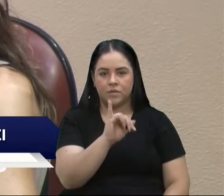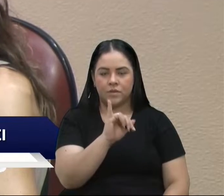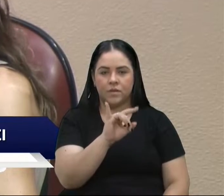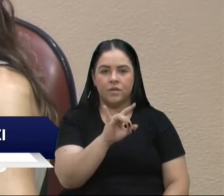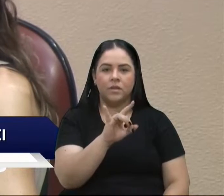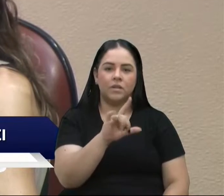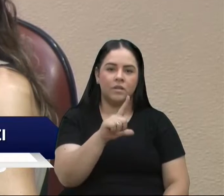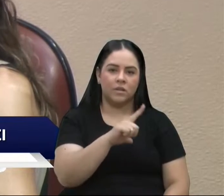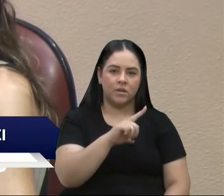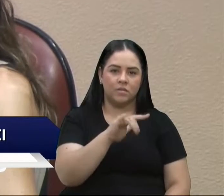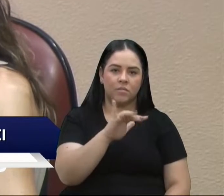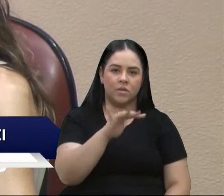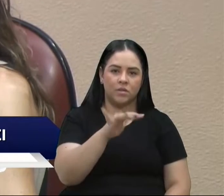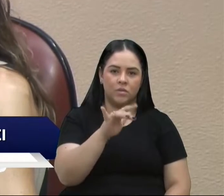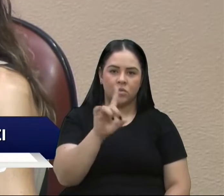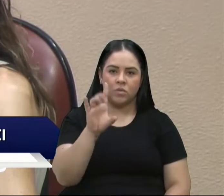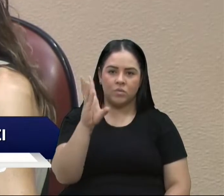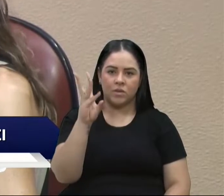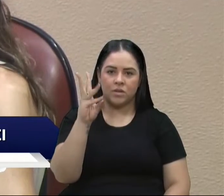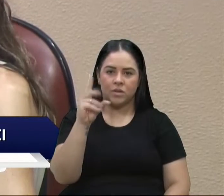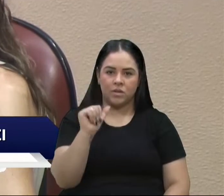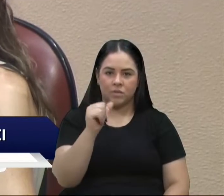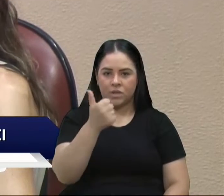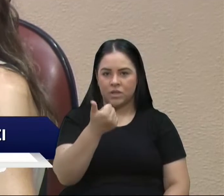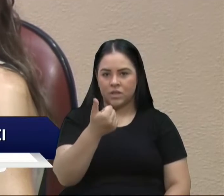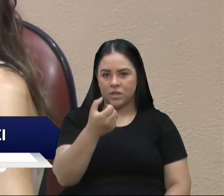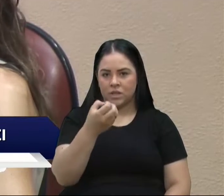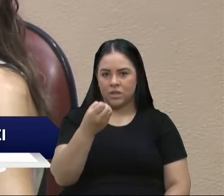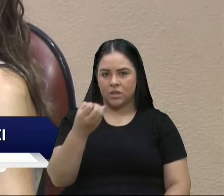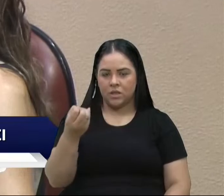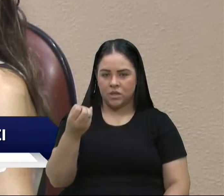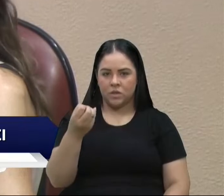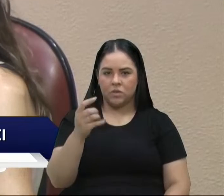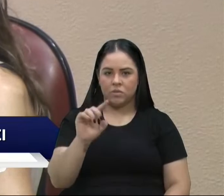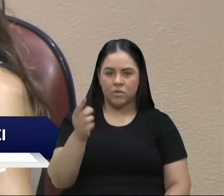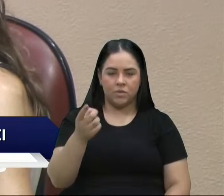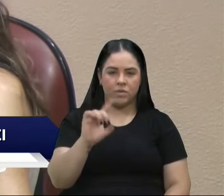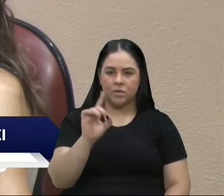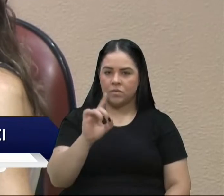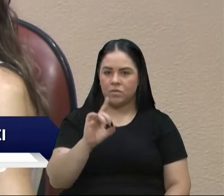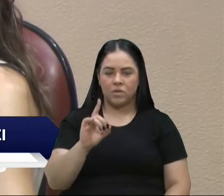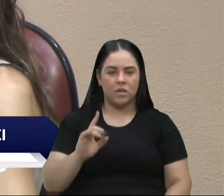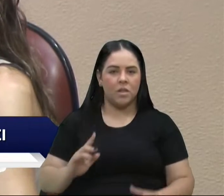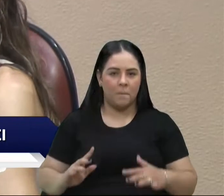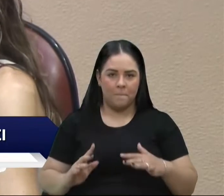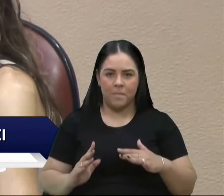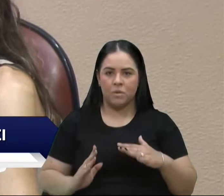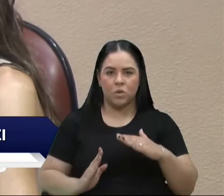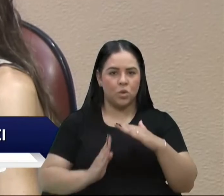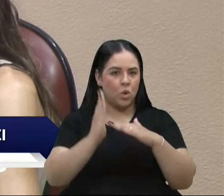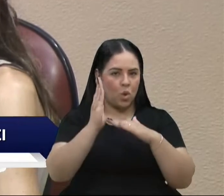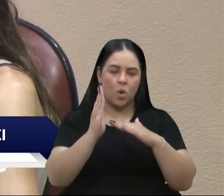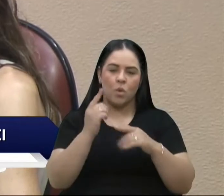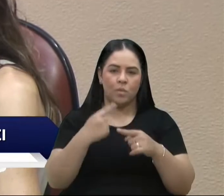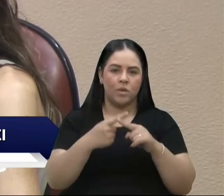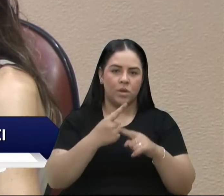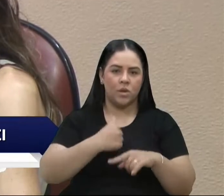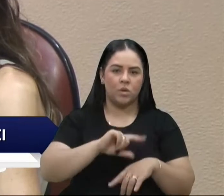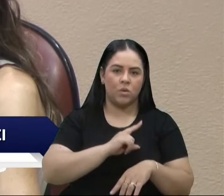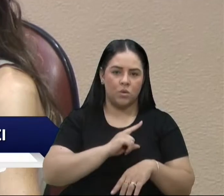de aproximadamente 1.600.000, né? Então, não estourou, a gente ainda